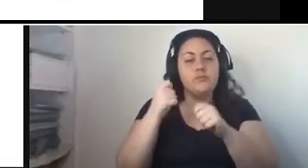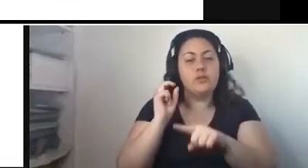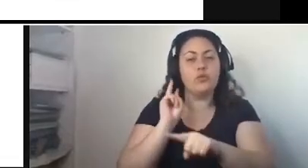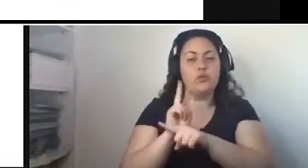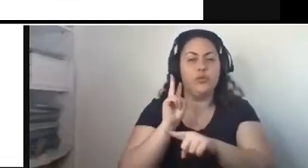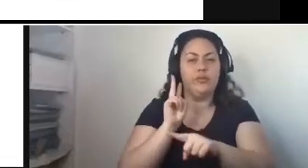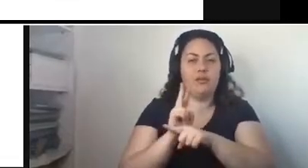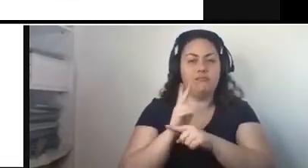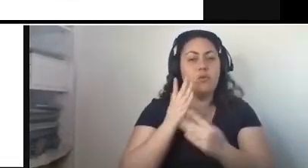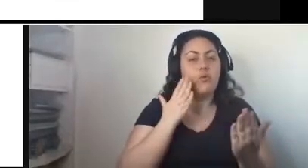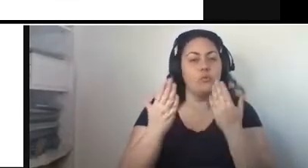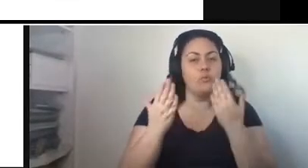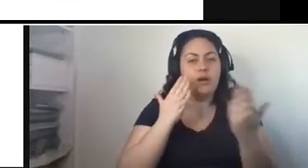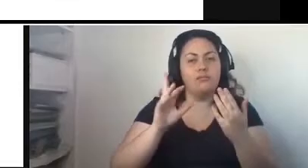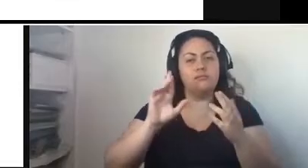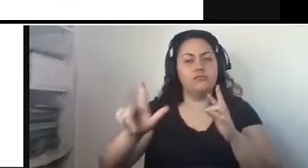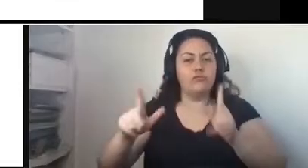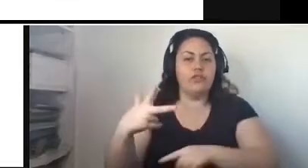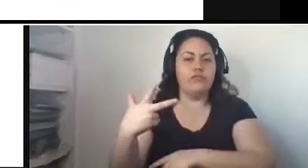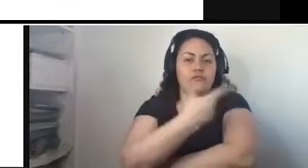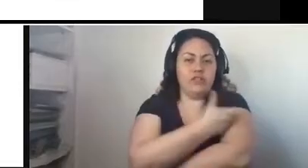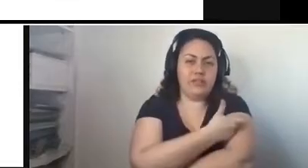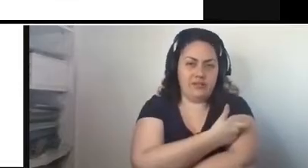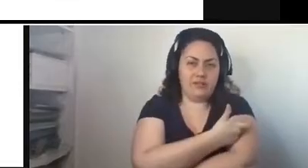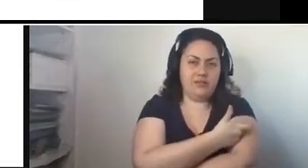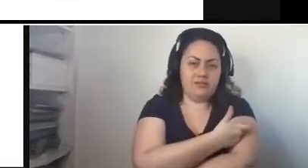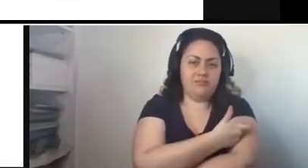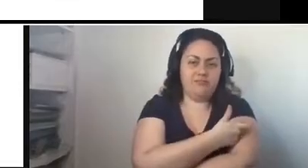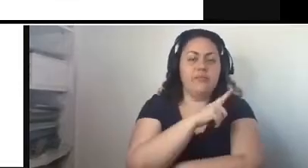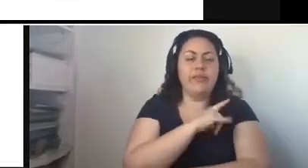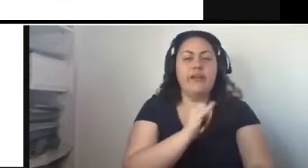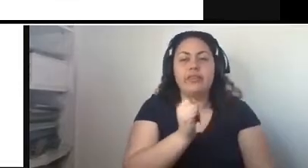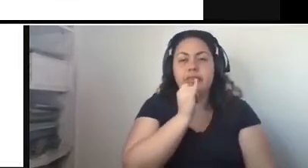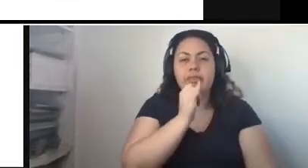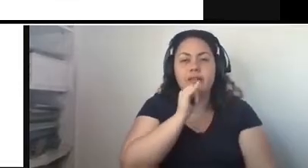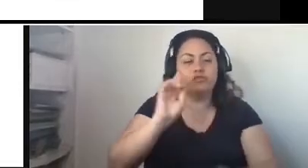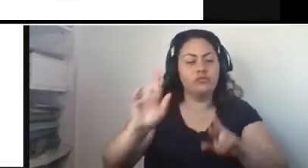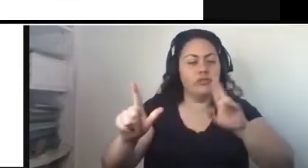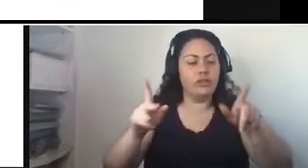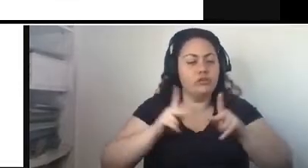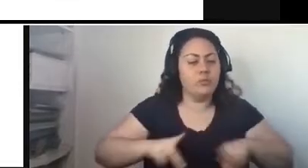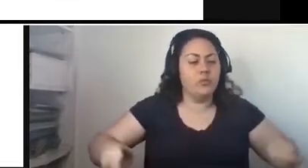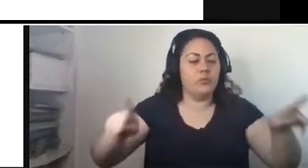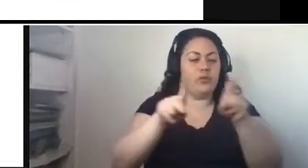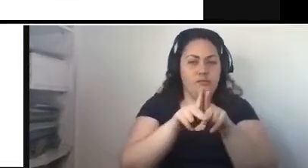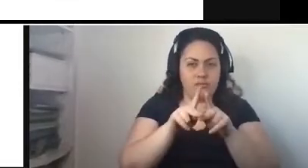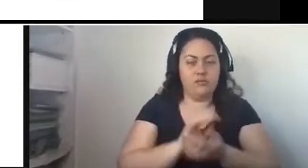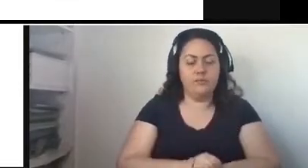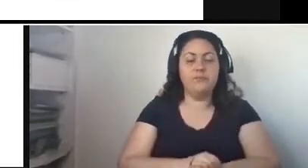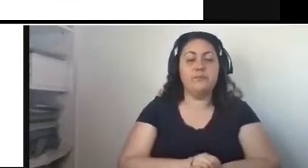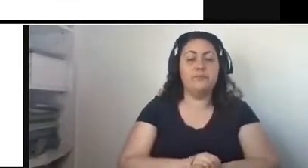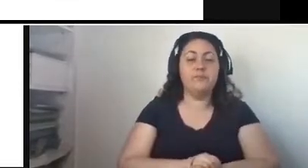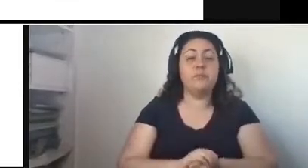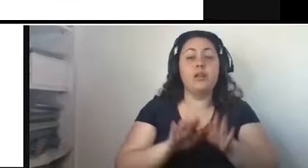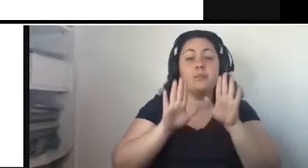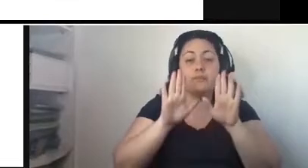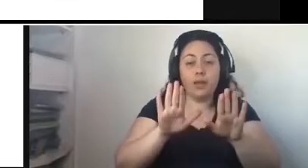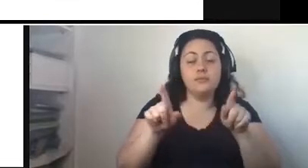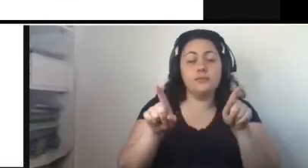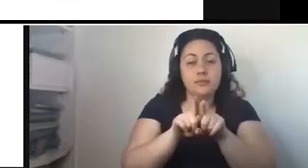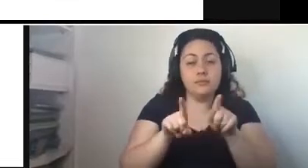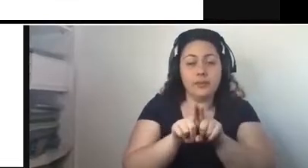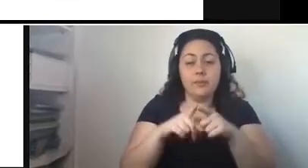as diferentes vacinas que foram testadas em diferentes populações. Mas, ao mesmo tempo, a gente tem que ter